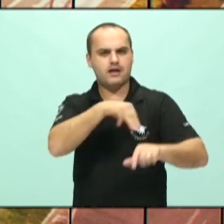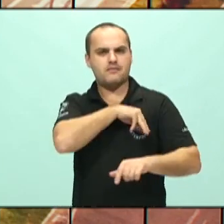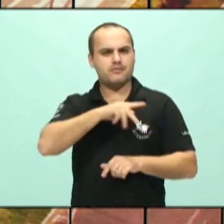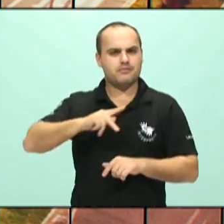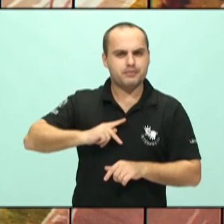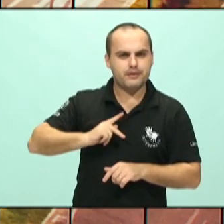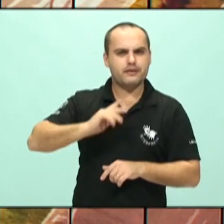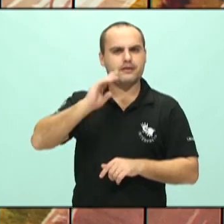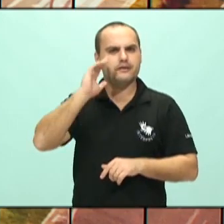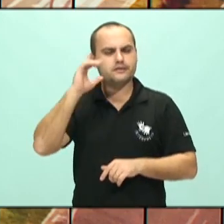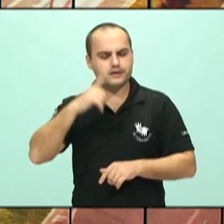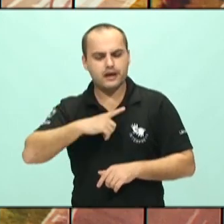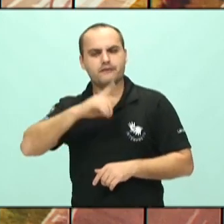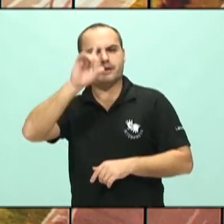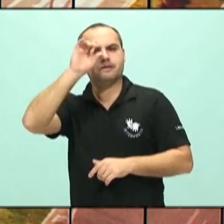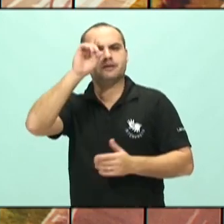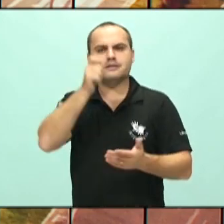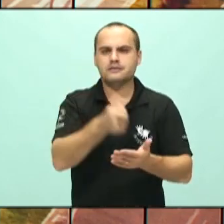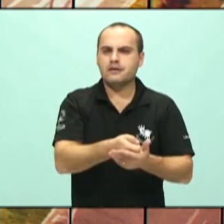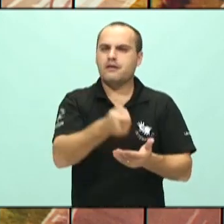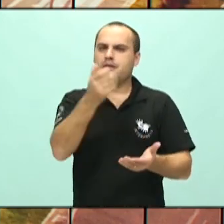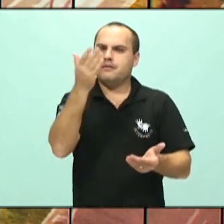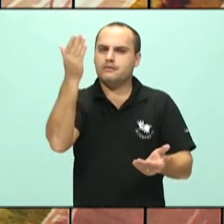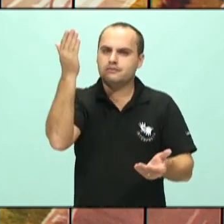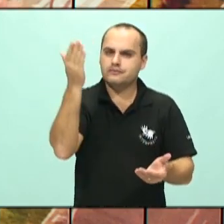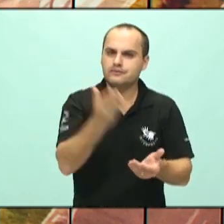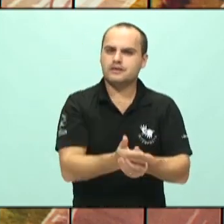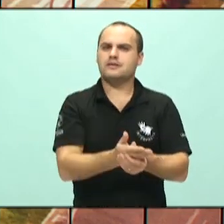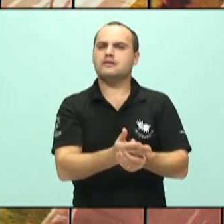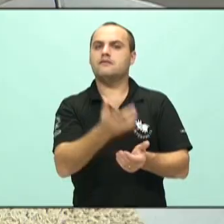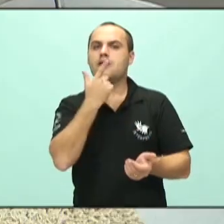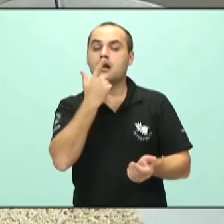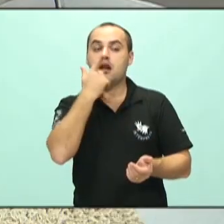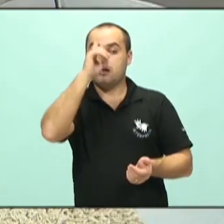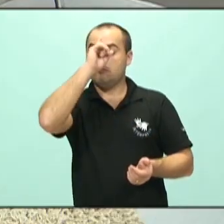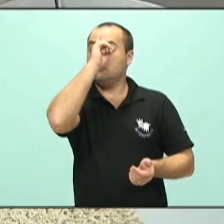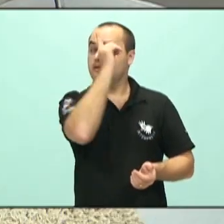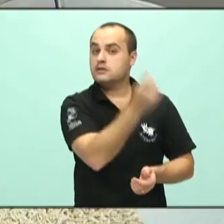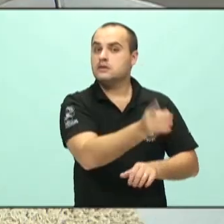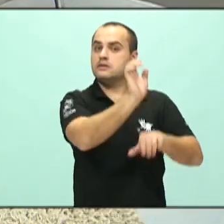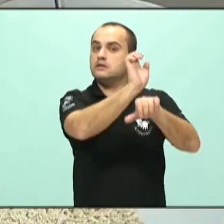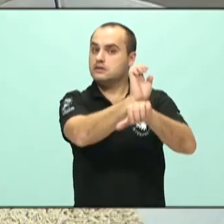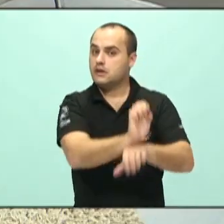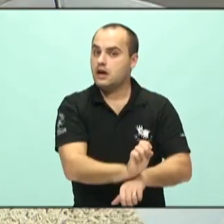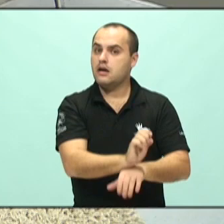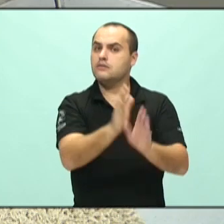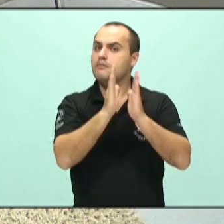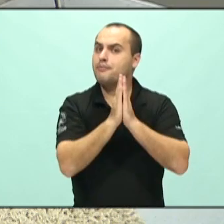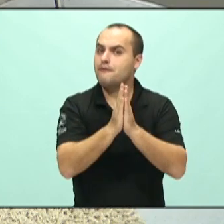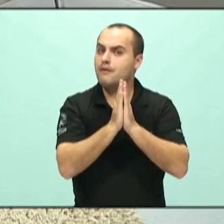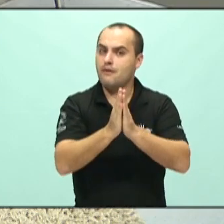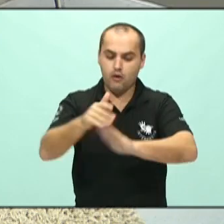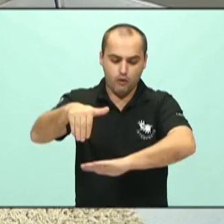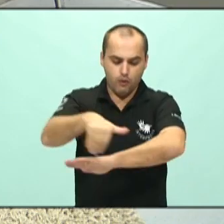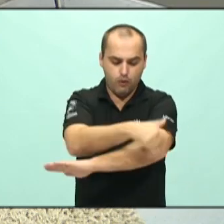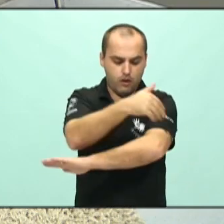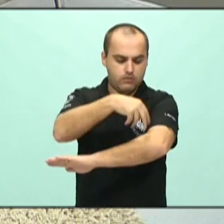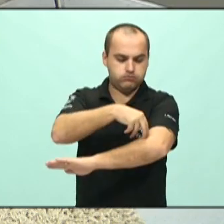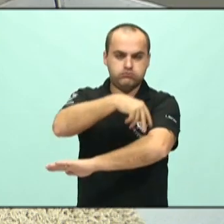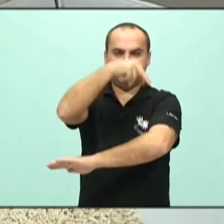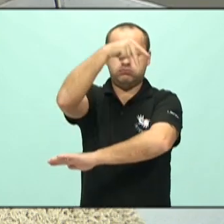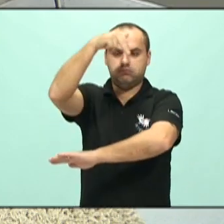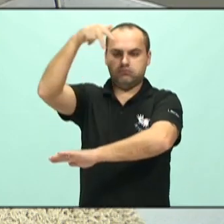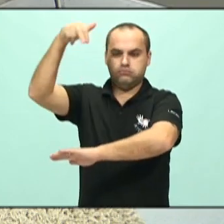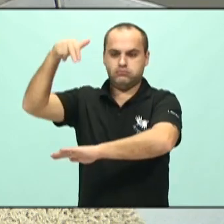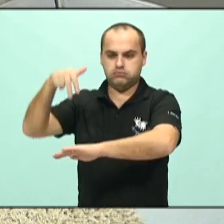uma decisão da Justiça, impondo ao Estado que instale essas passarelas de uma vez só, que termine essa